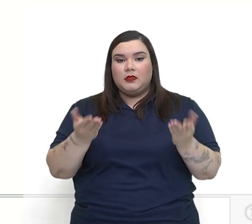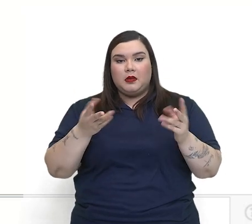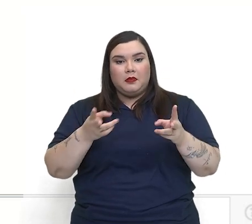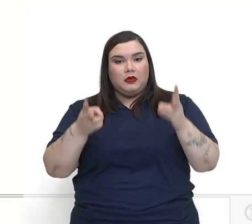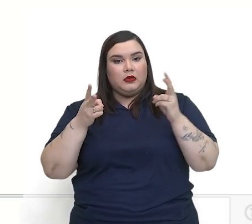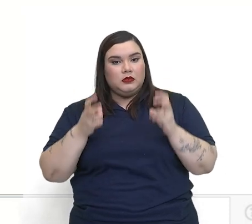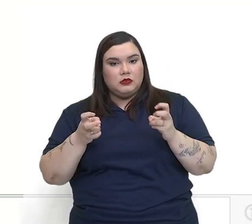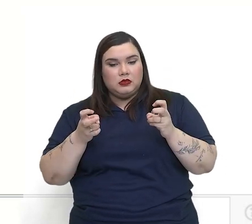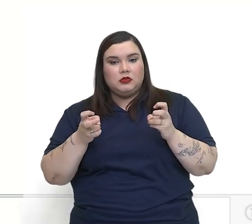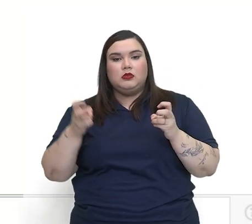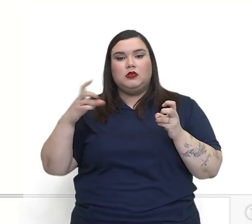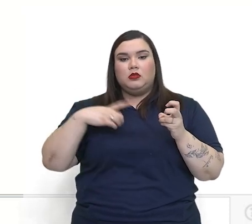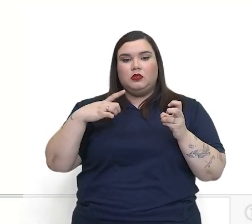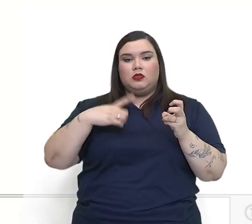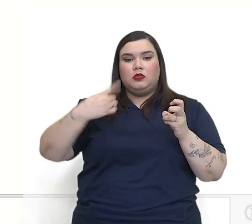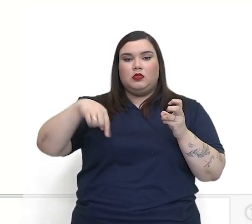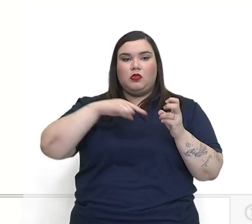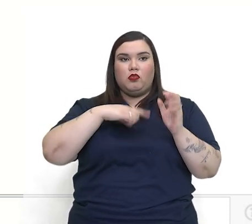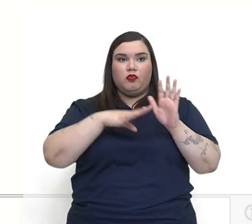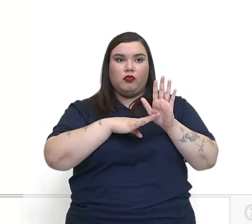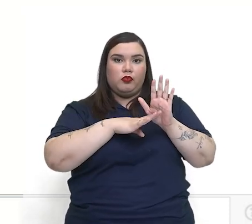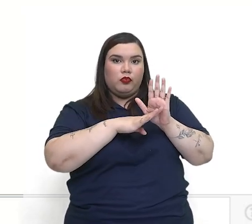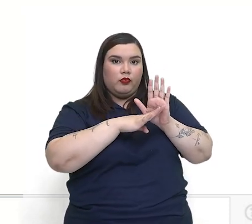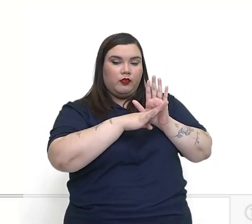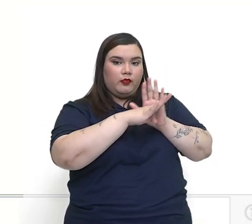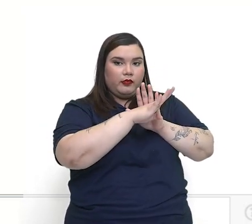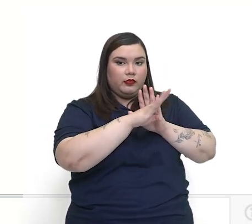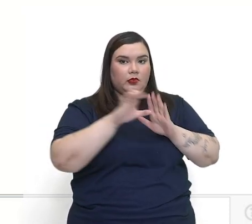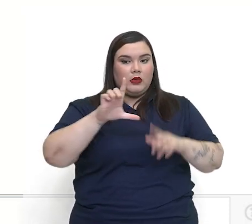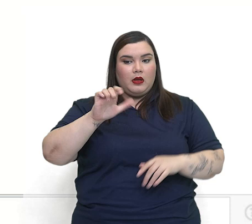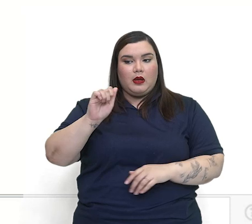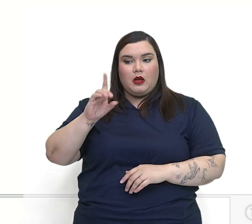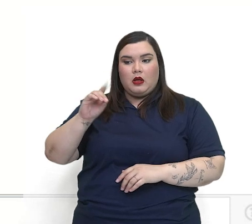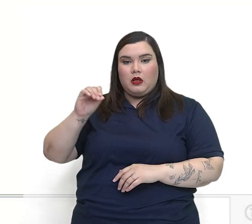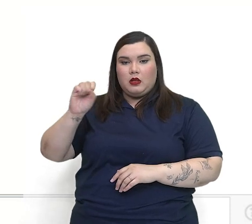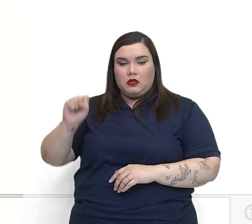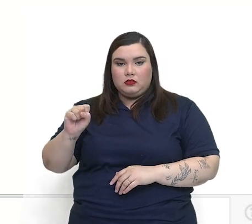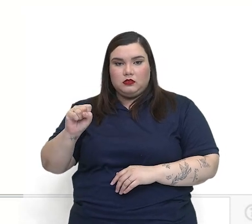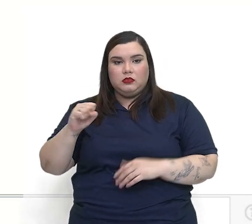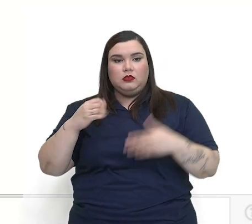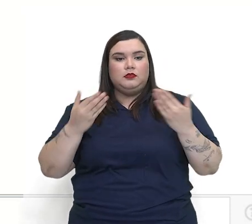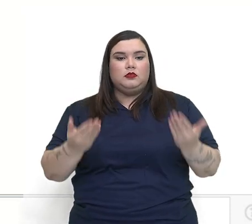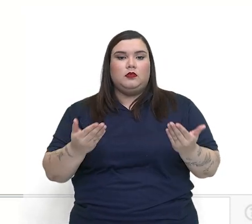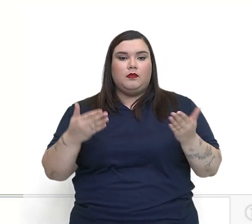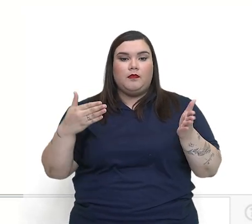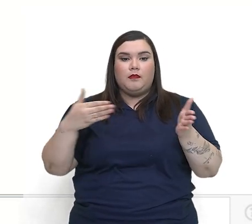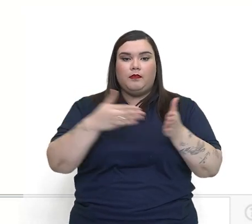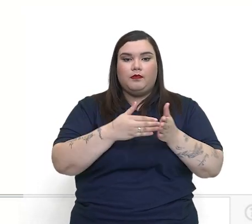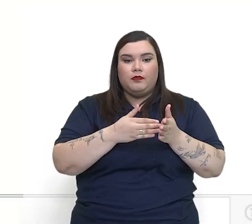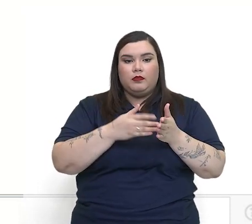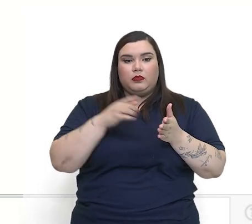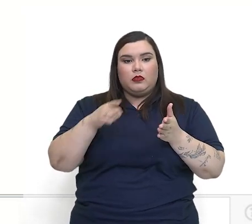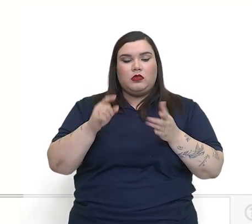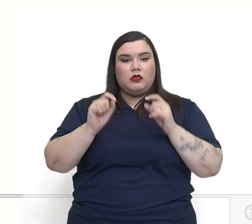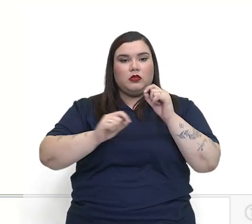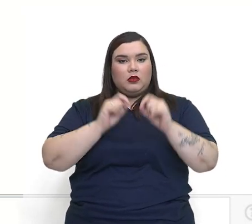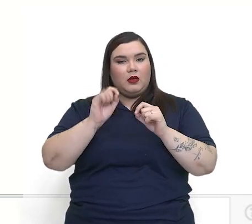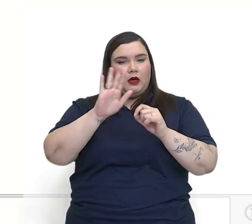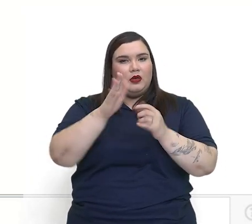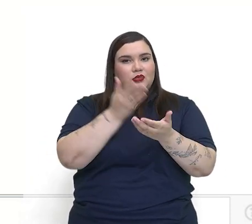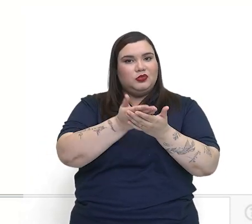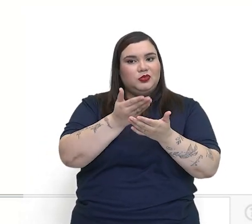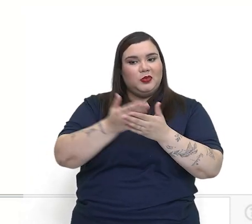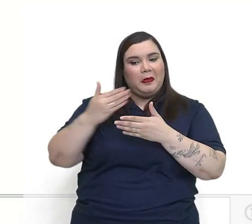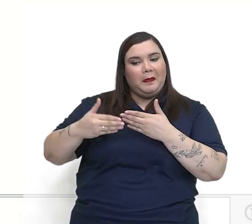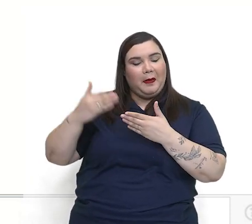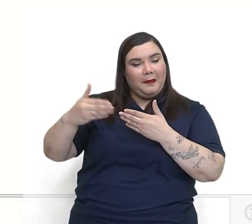à medida em que nós vamos aumentando aqui o número de lados, né, vai aumentando. Como chega a esse número aqui, pessoal, isso daí são cenas para um